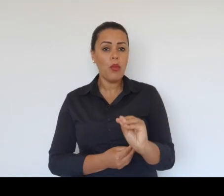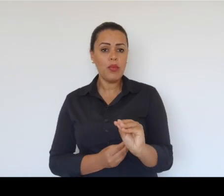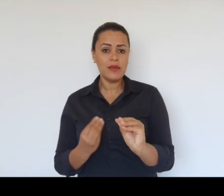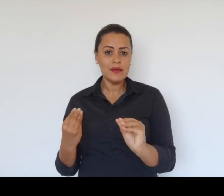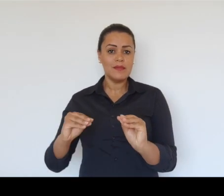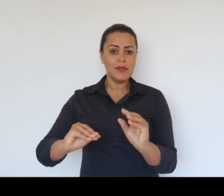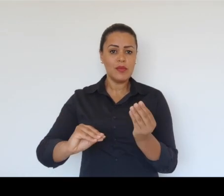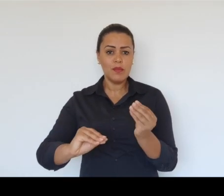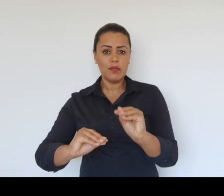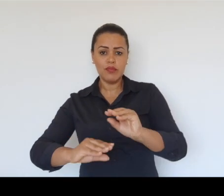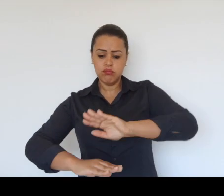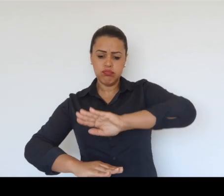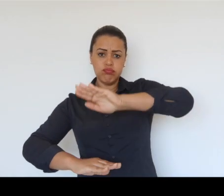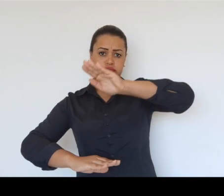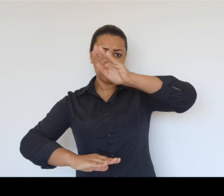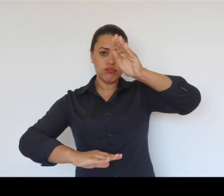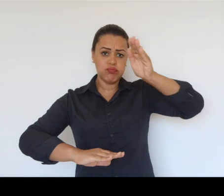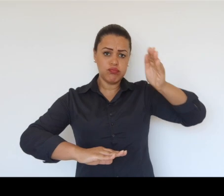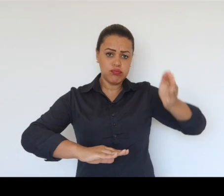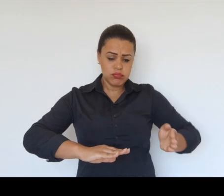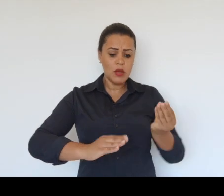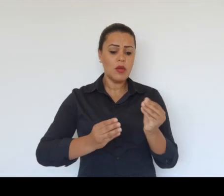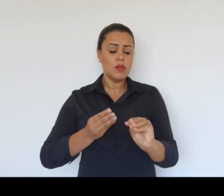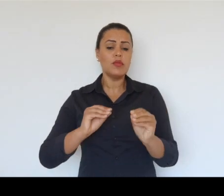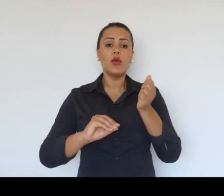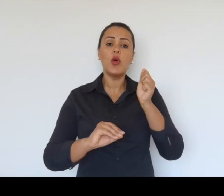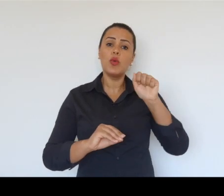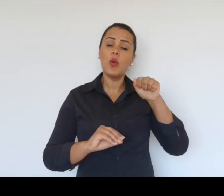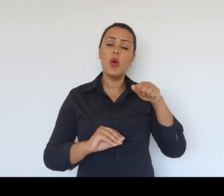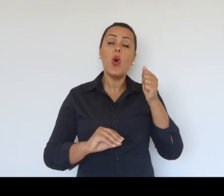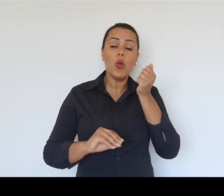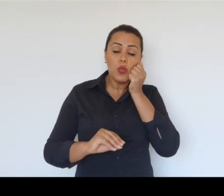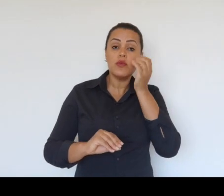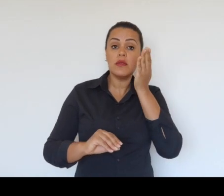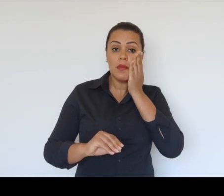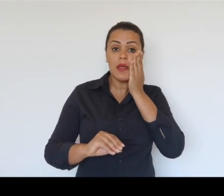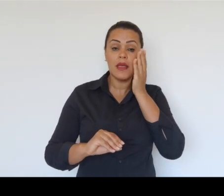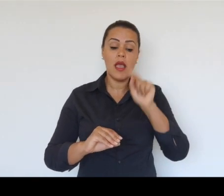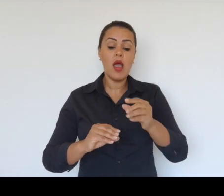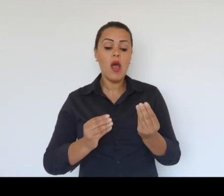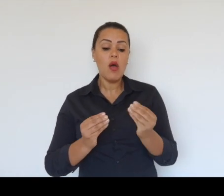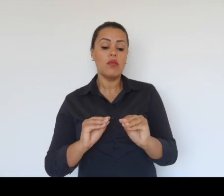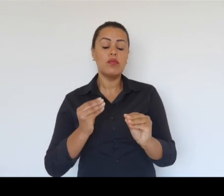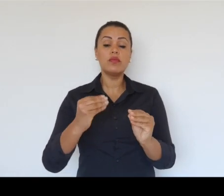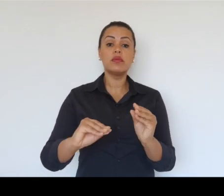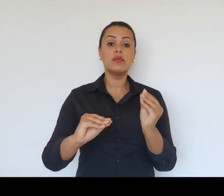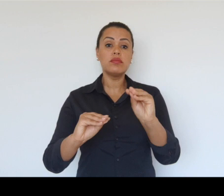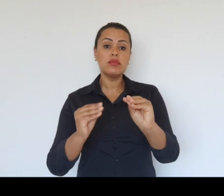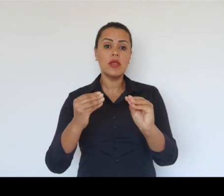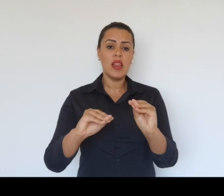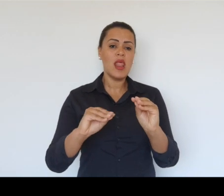processo de edificação do sambaqui, né? Uma intencionalidade em fazer ele ser construído. Não é